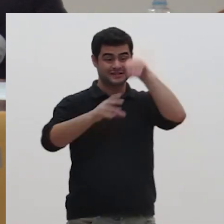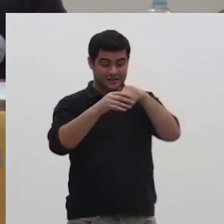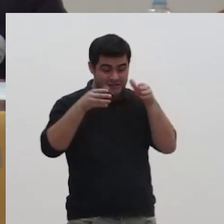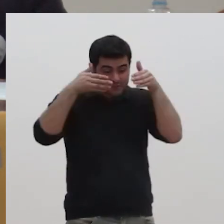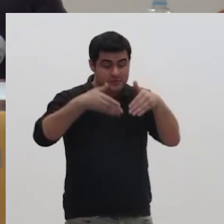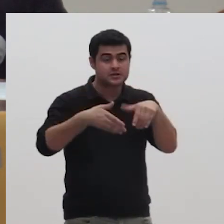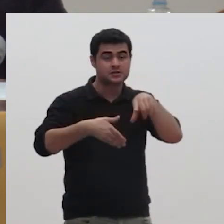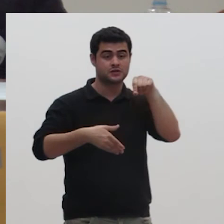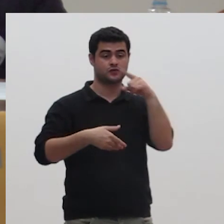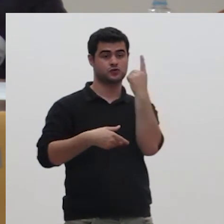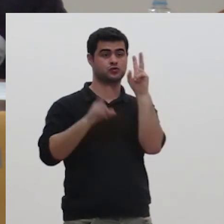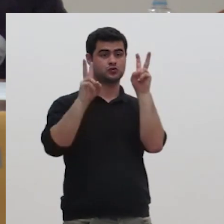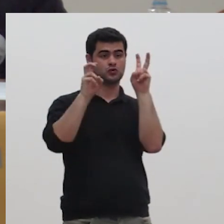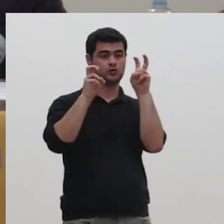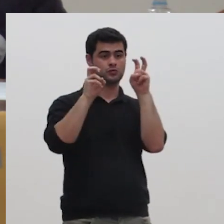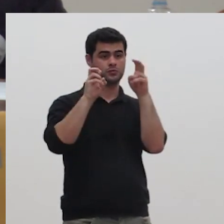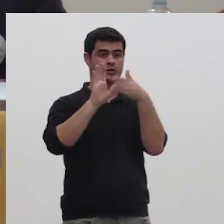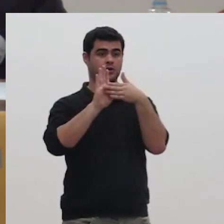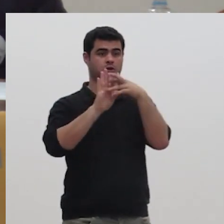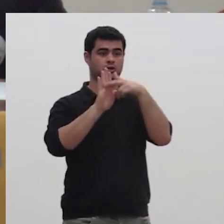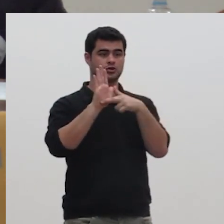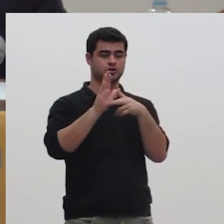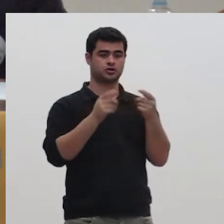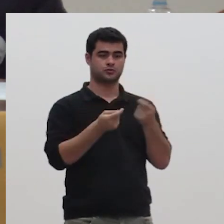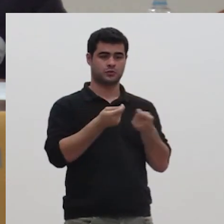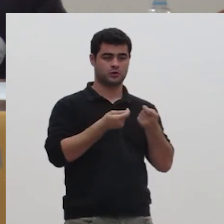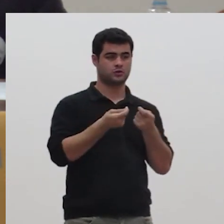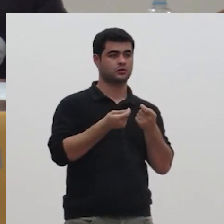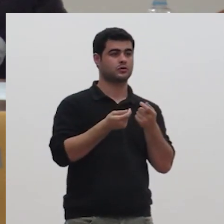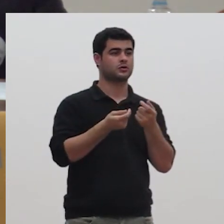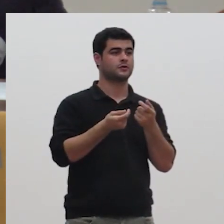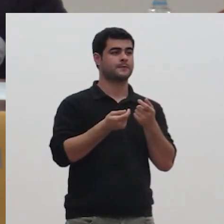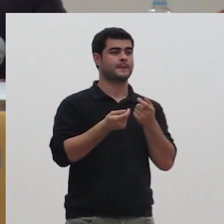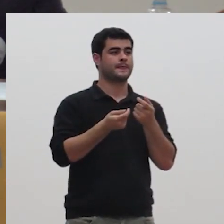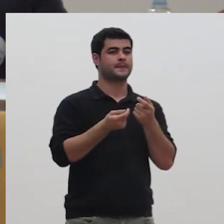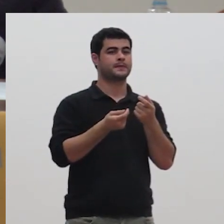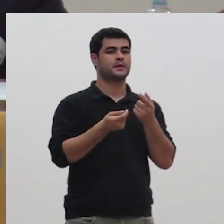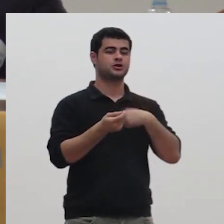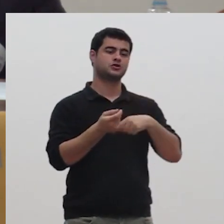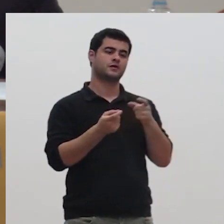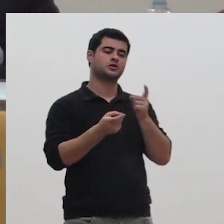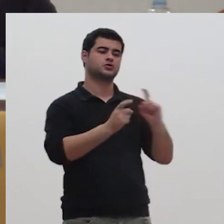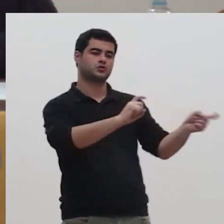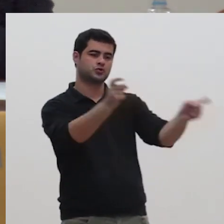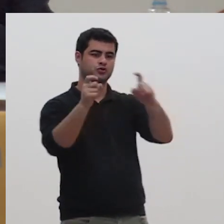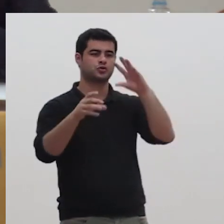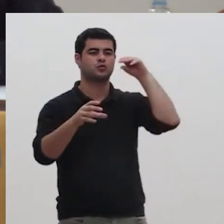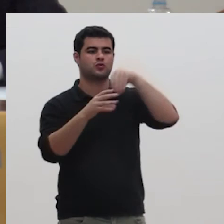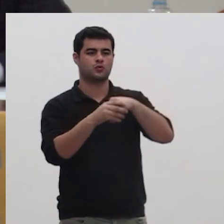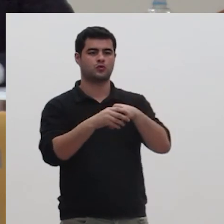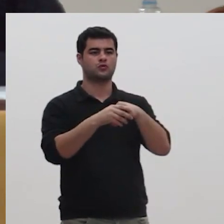regimento, nós vamos lá, como reitoria, disputar a nossa proposta com a comunidade acadêmica.